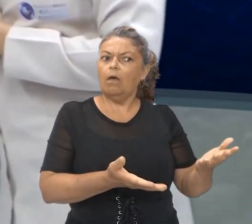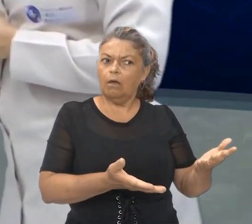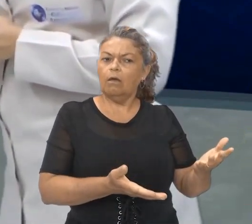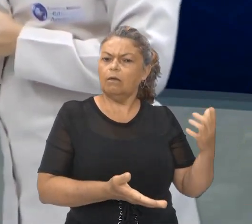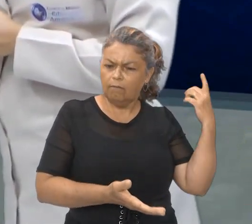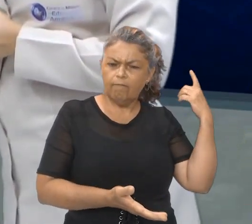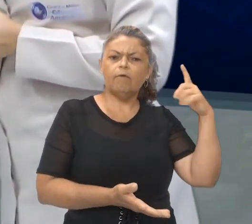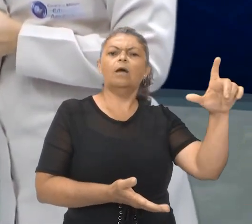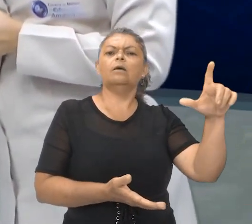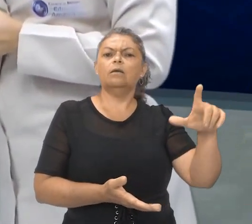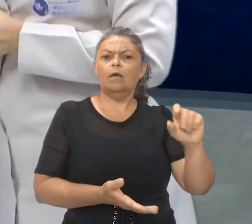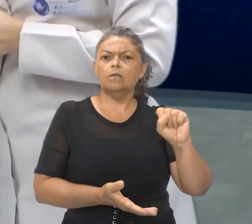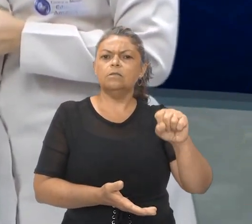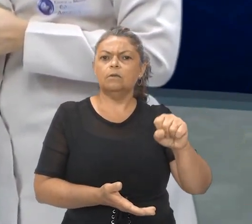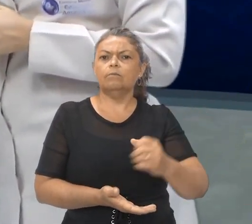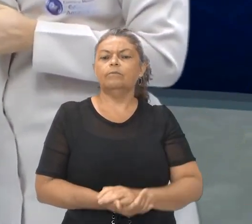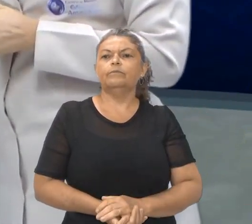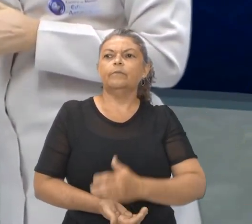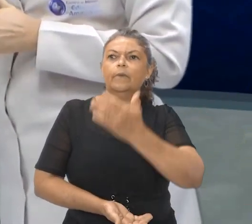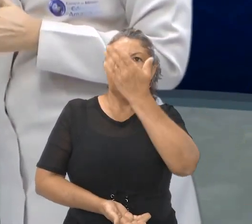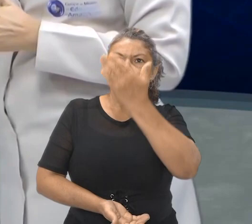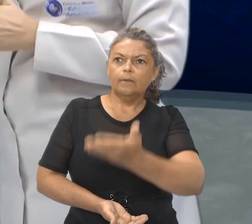uma imagem que representa bem